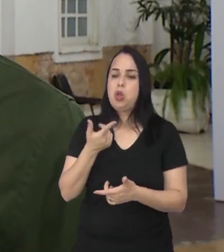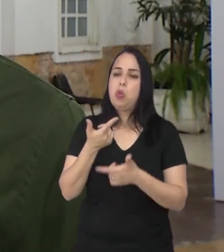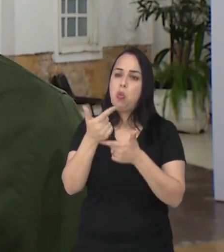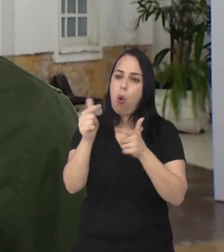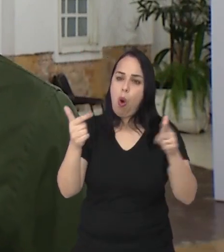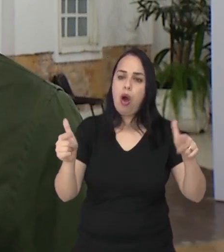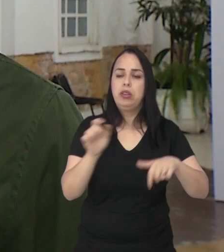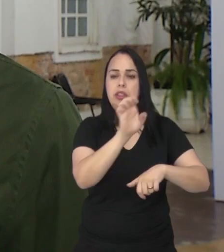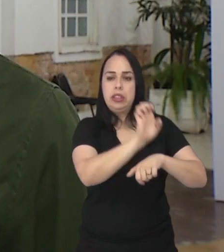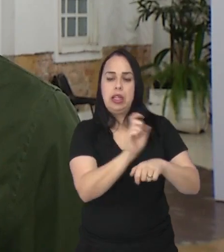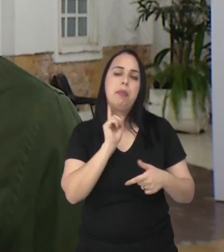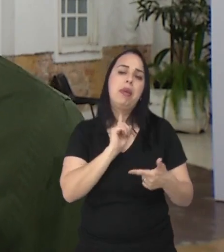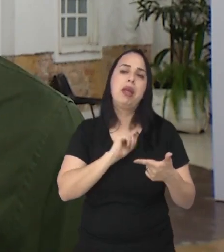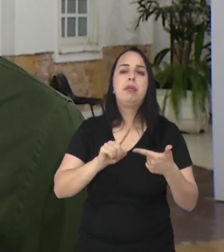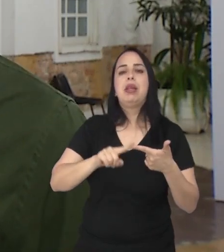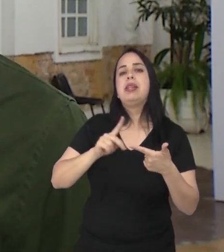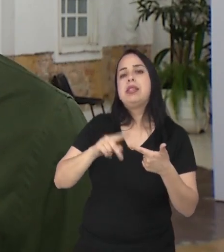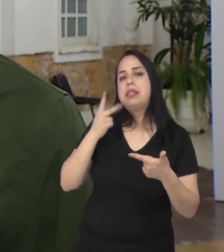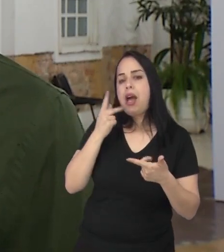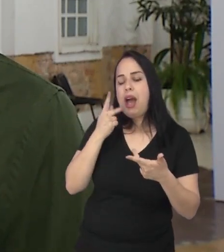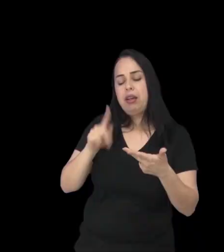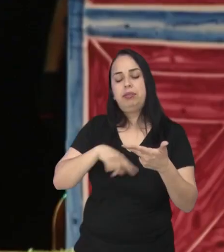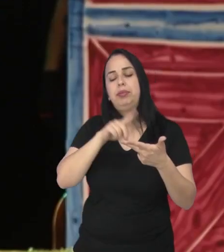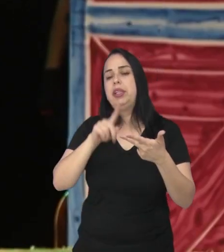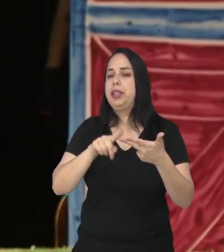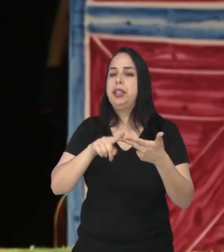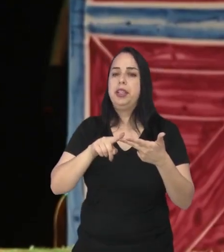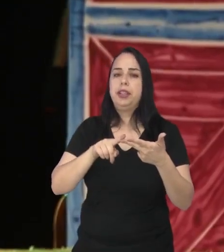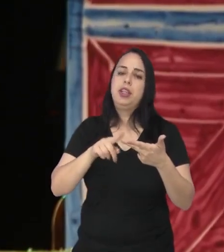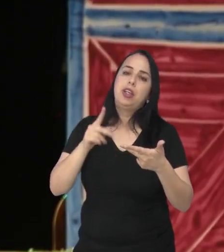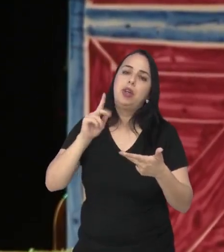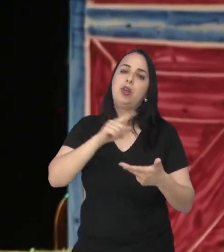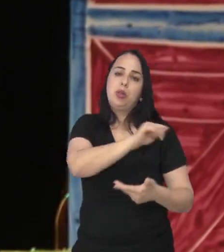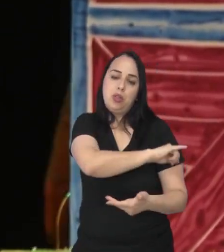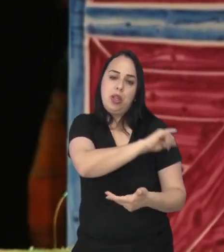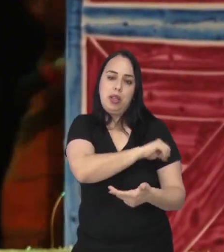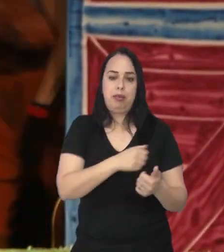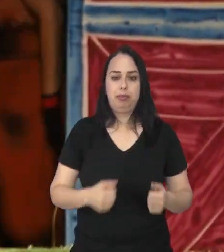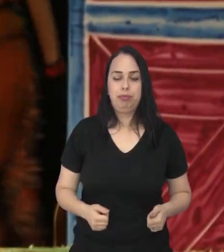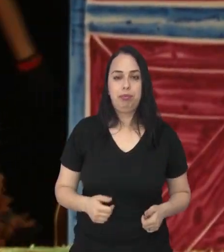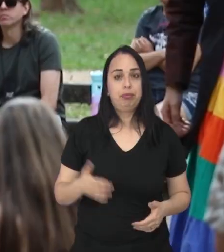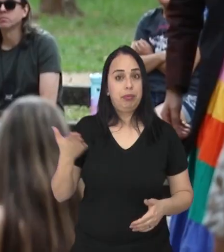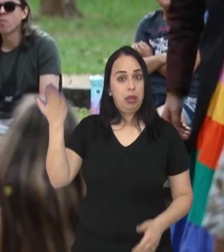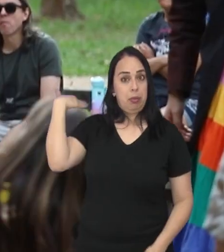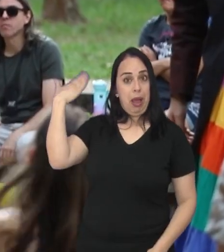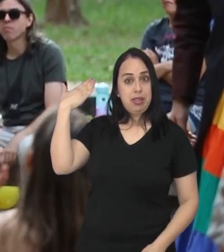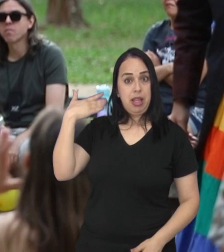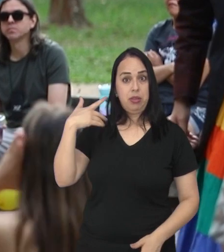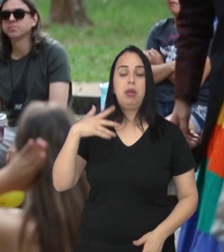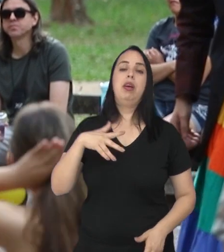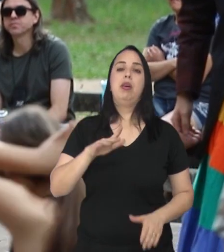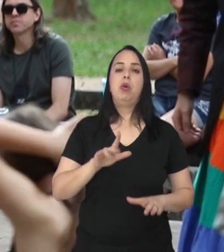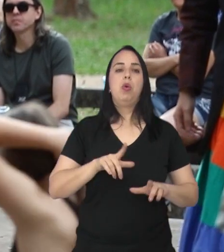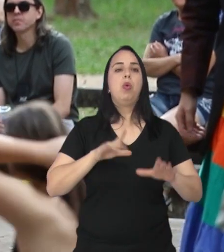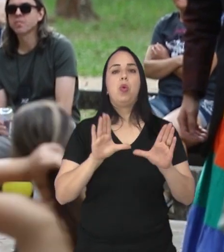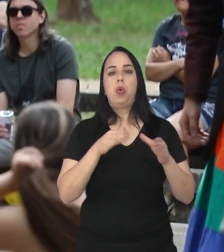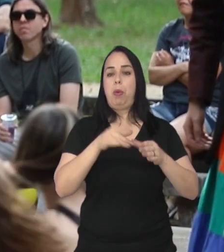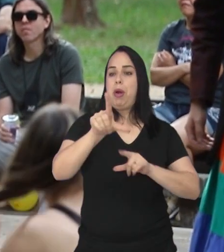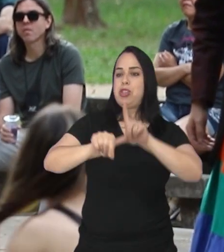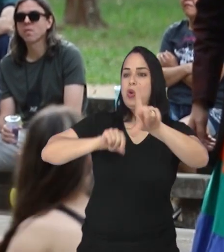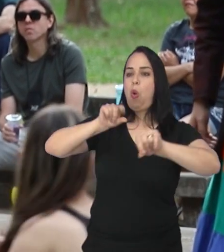de outros estados, como Minas Gerais, Ceará e Rio de Janeiro. Na última edição, a curadoria trouxe peças para